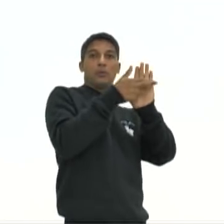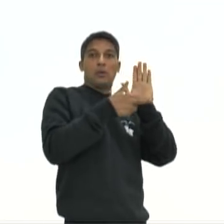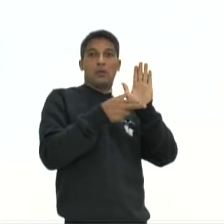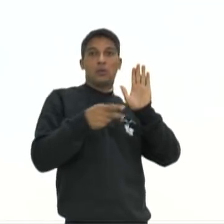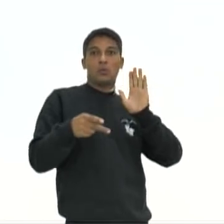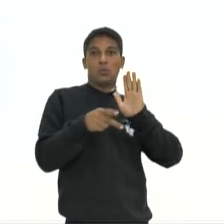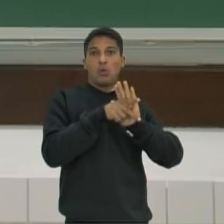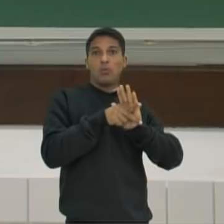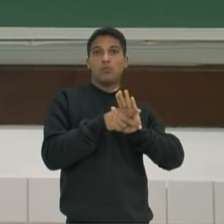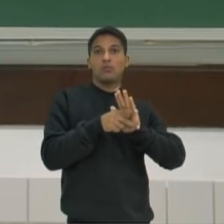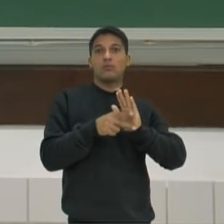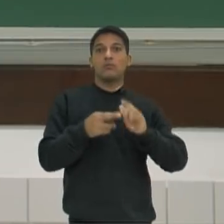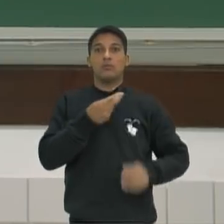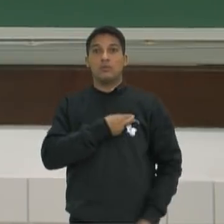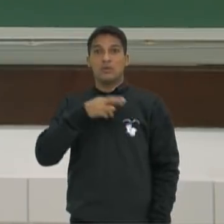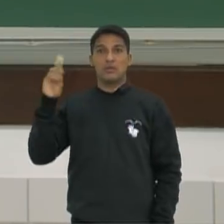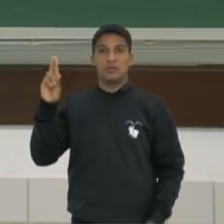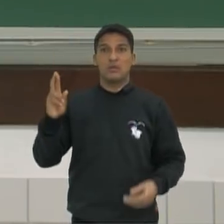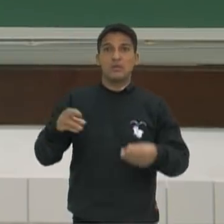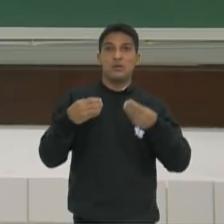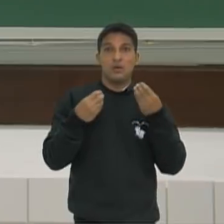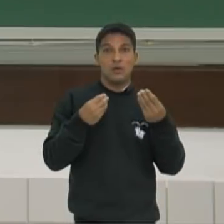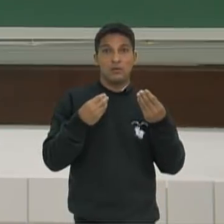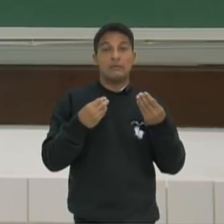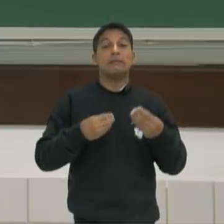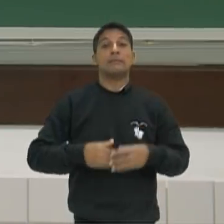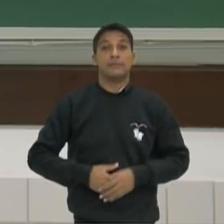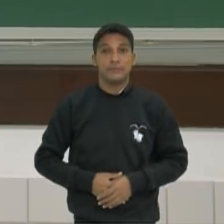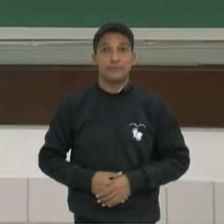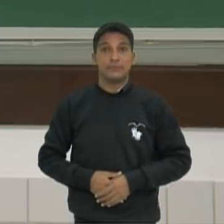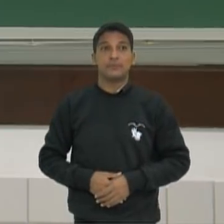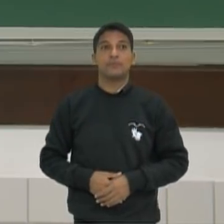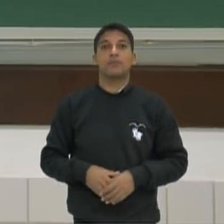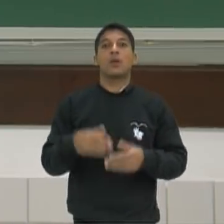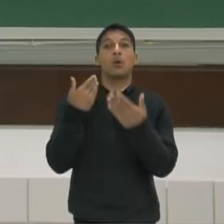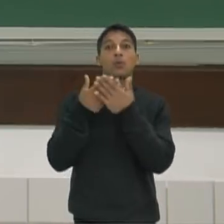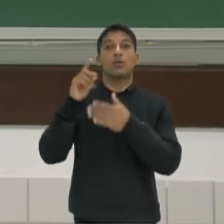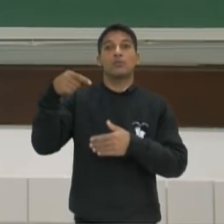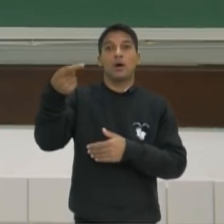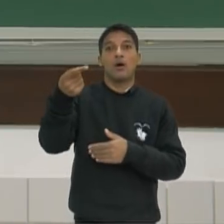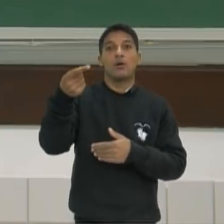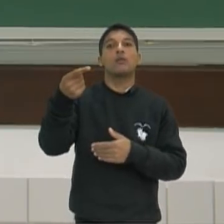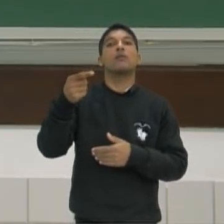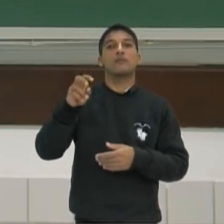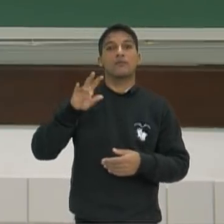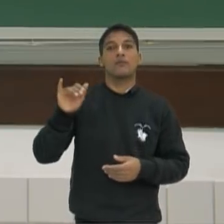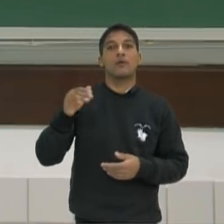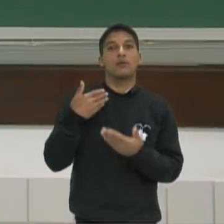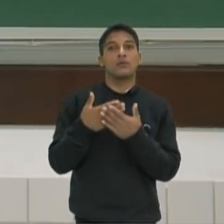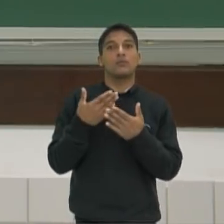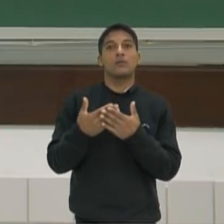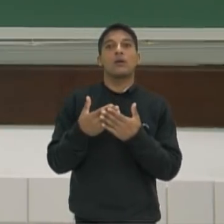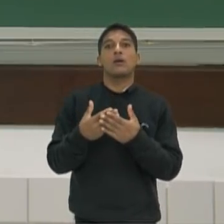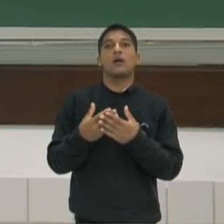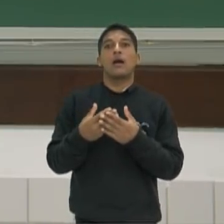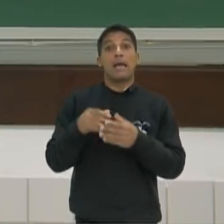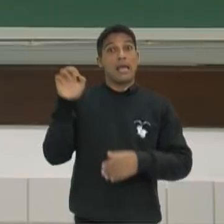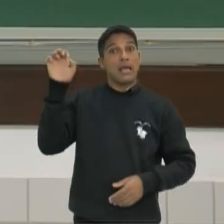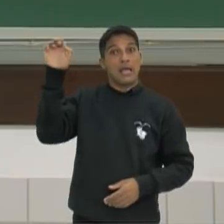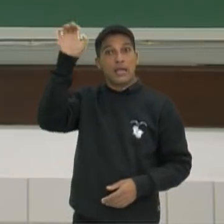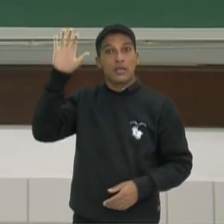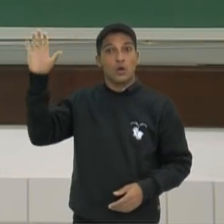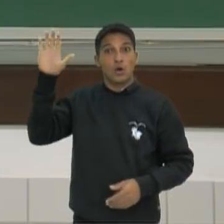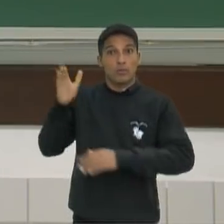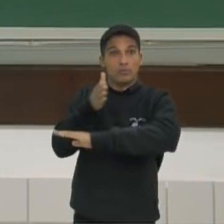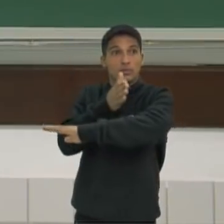nossa próxima aula nós vamos estudar como é que na Europa medieval vai ocorrer no final da Baixa Idade Média